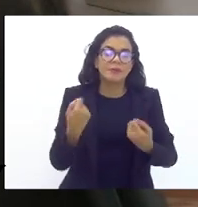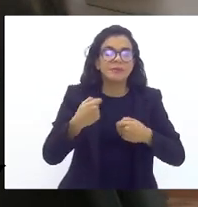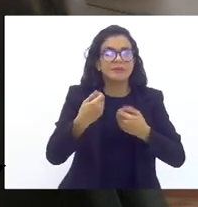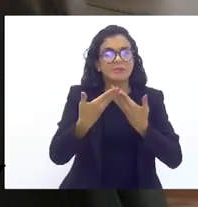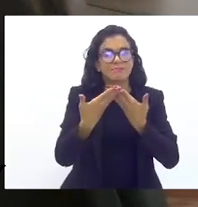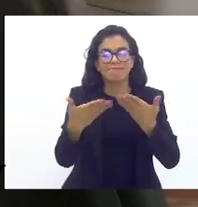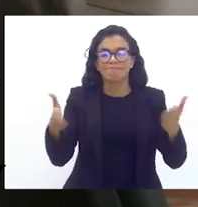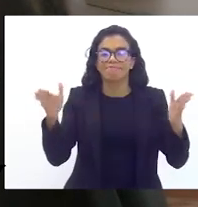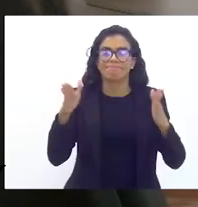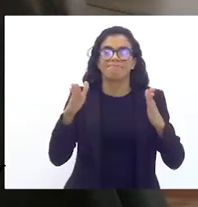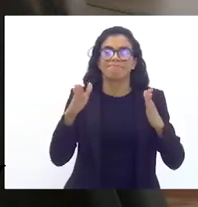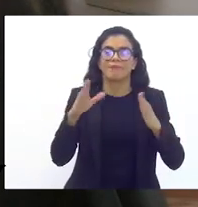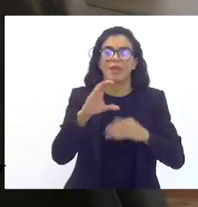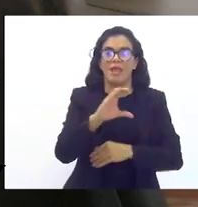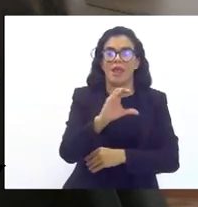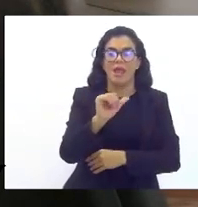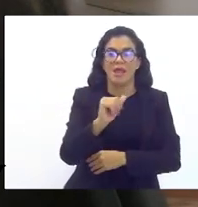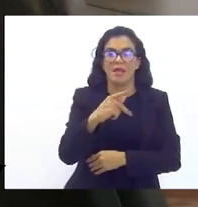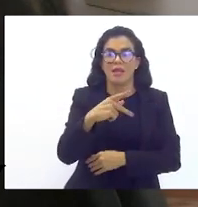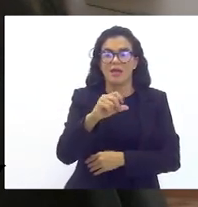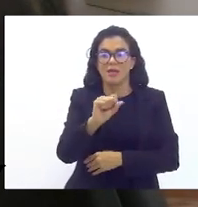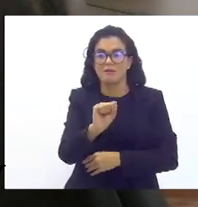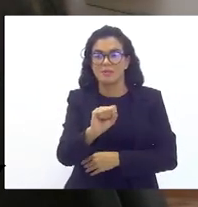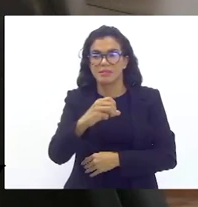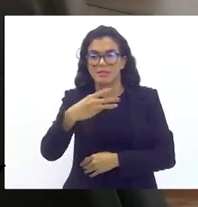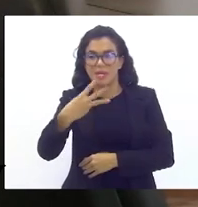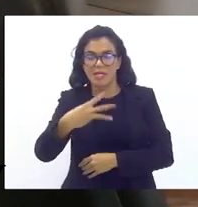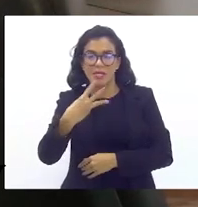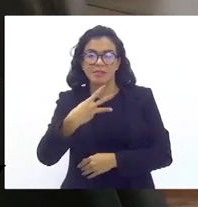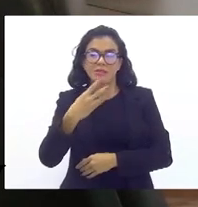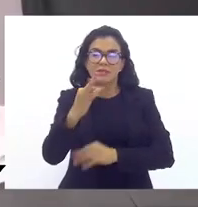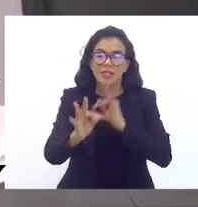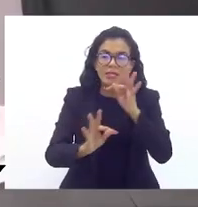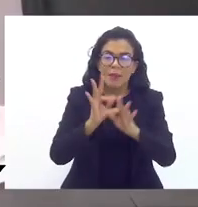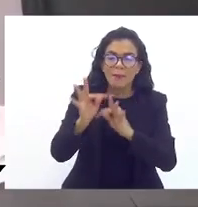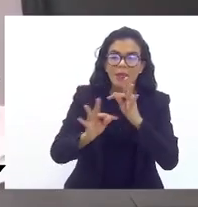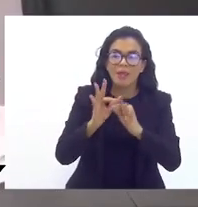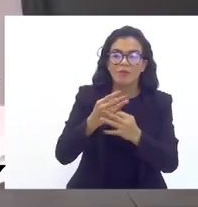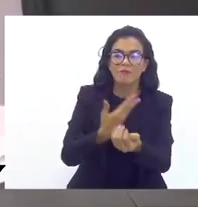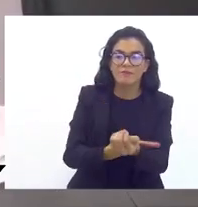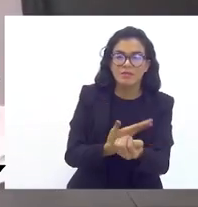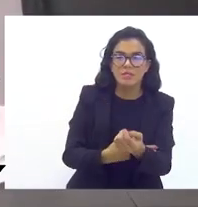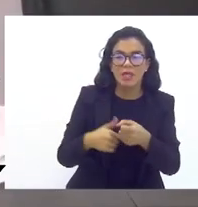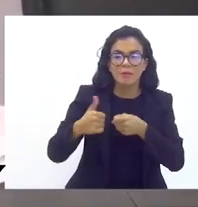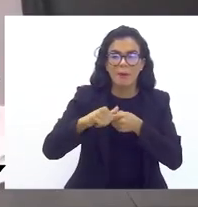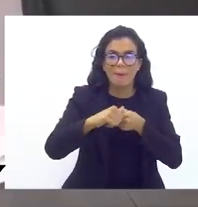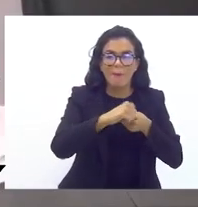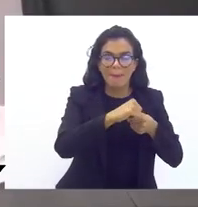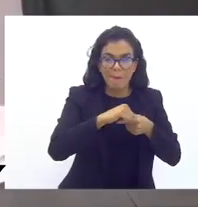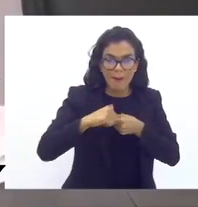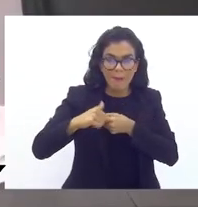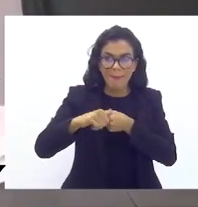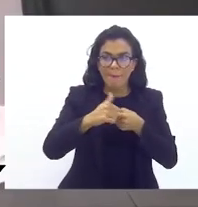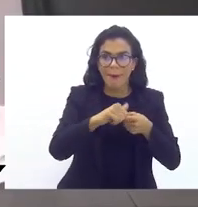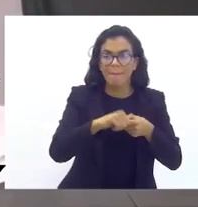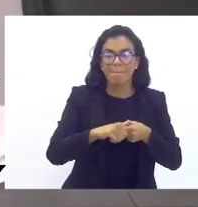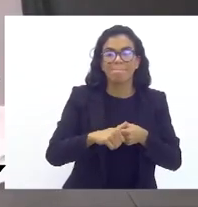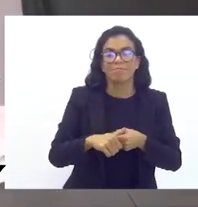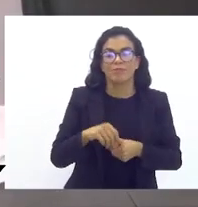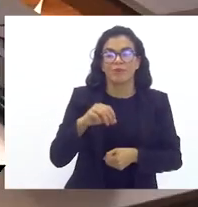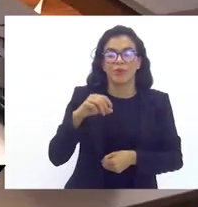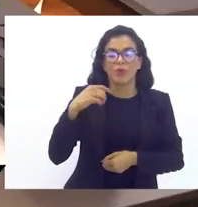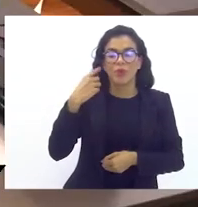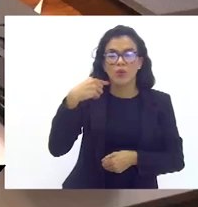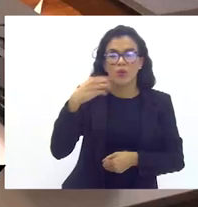ampliar os caps 3 de alta drogas porque o doutor mais meu amigo do PT falou que